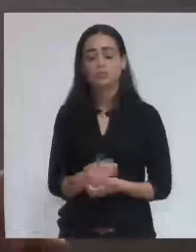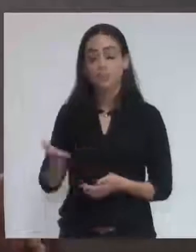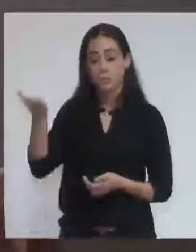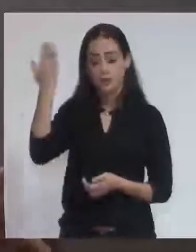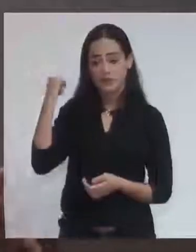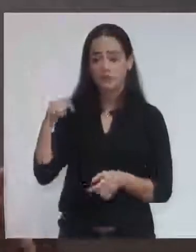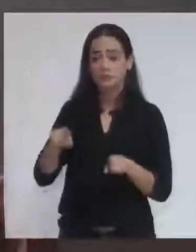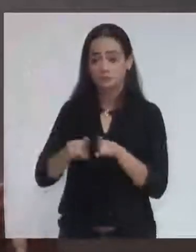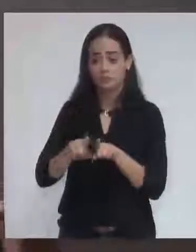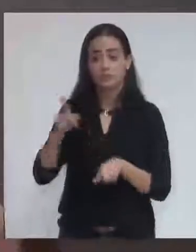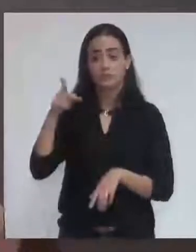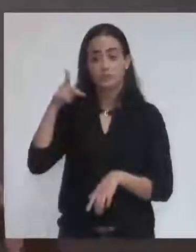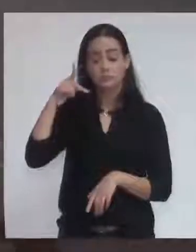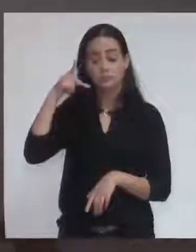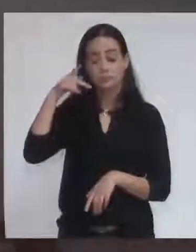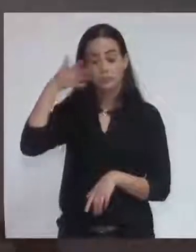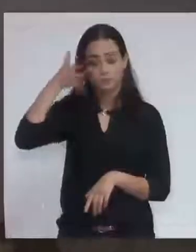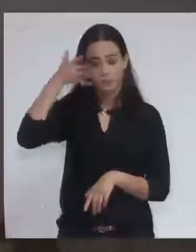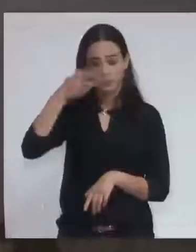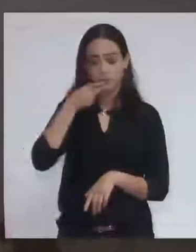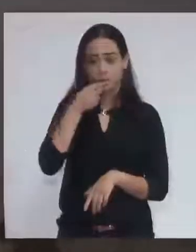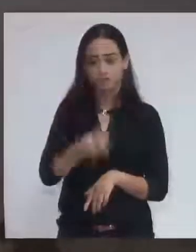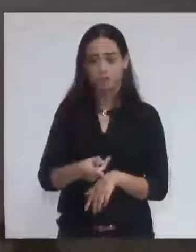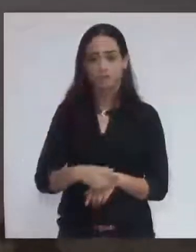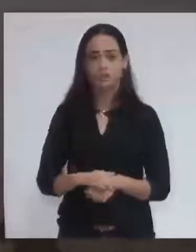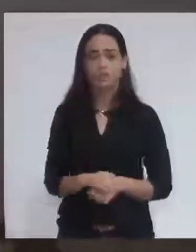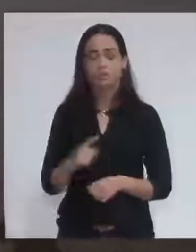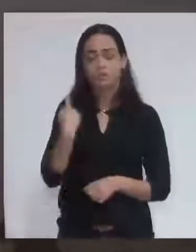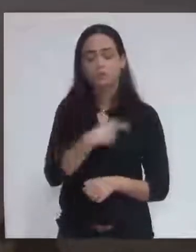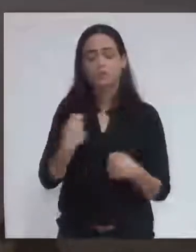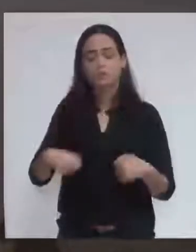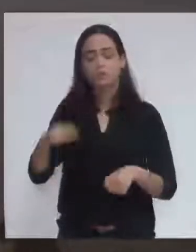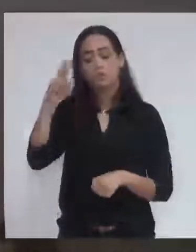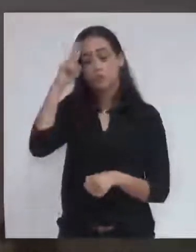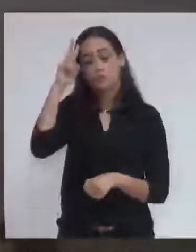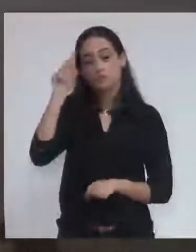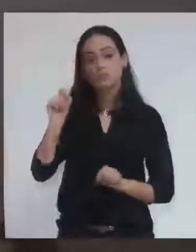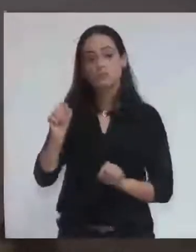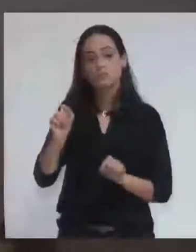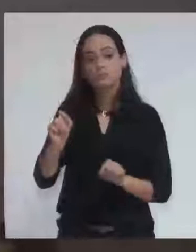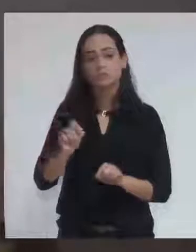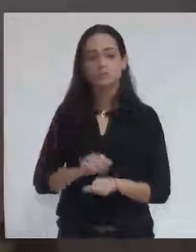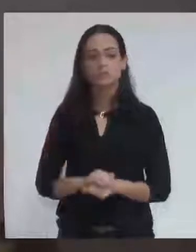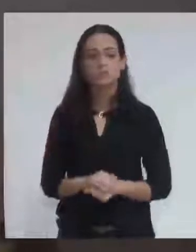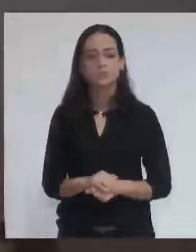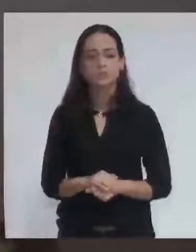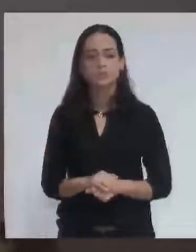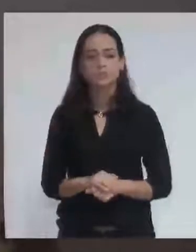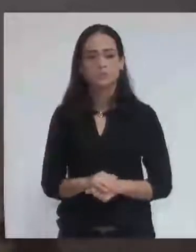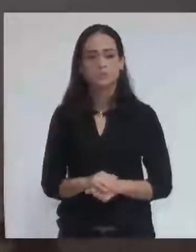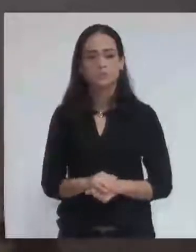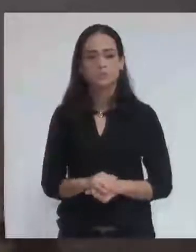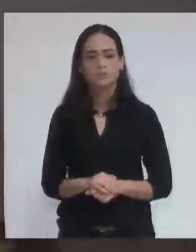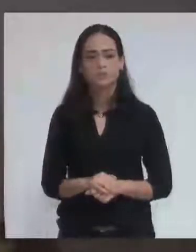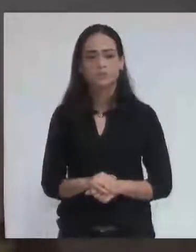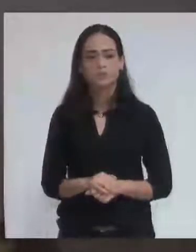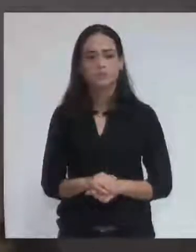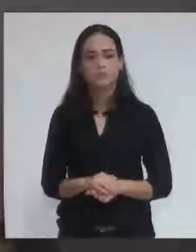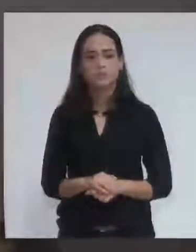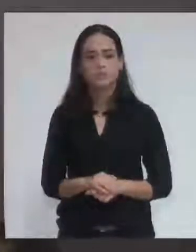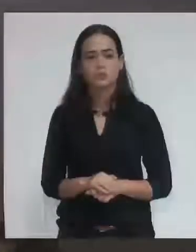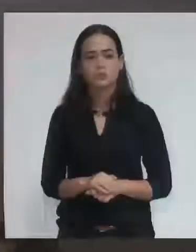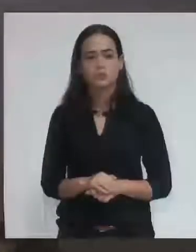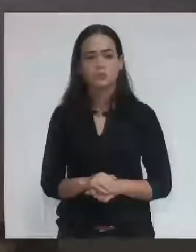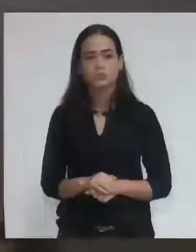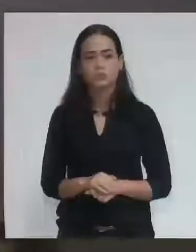para a gente repensar, é mudar essa sistemática. Perdão da palavra, mas eu não consigo achar uma outra tradução, que